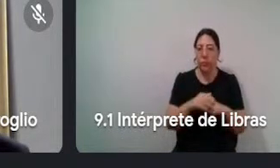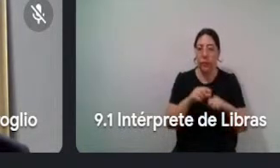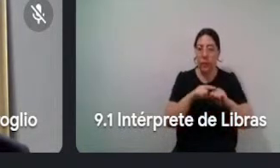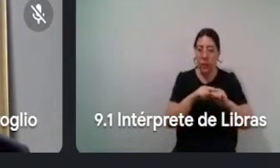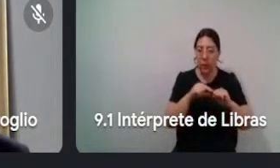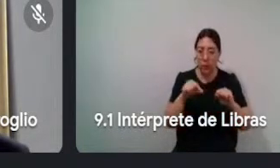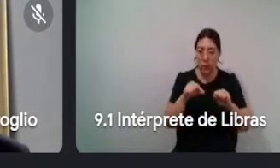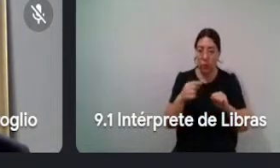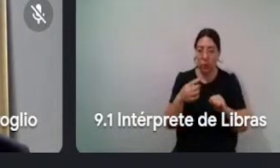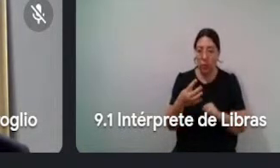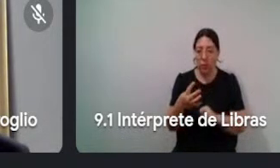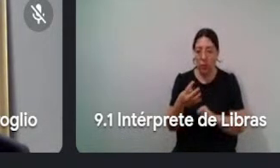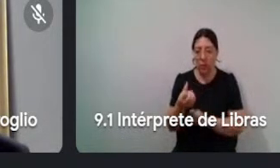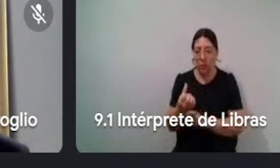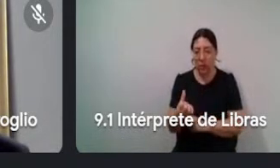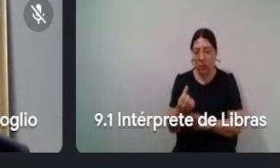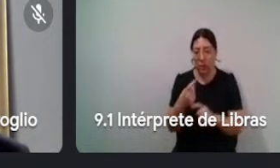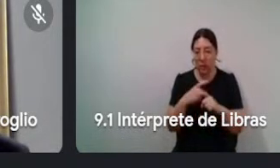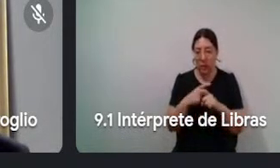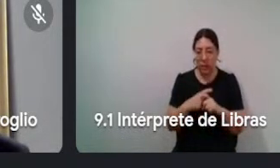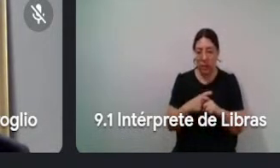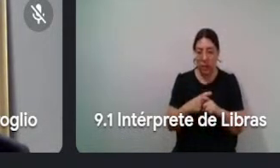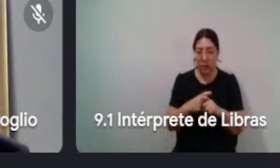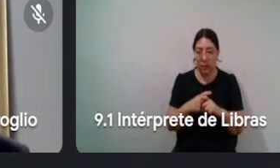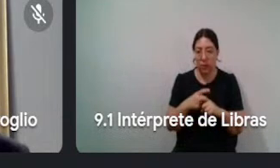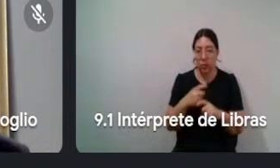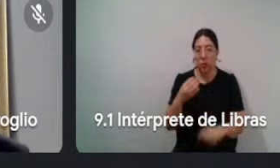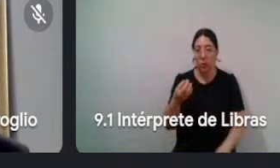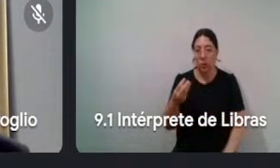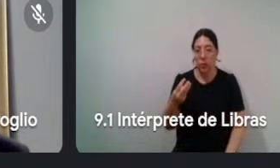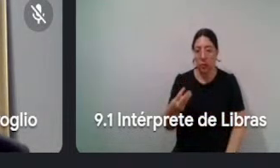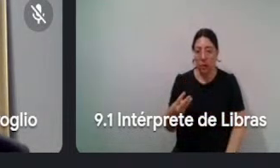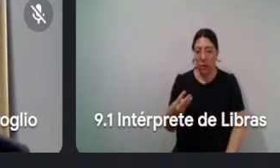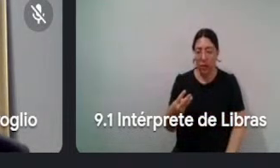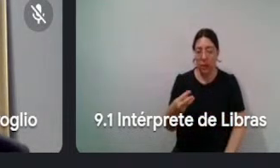46, inciso 3, da resolução TSE